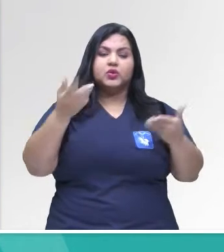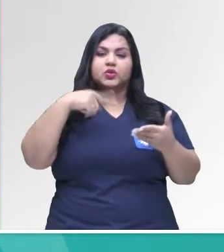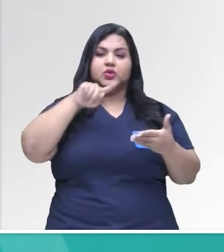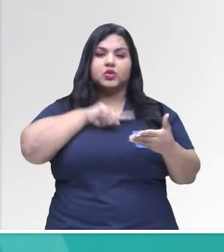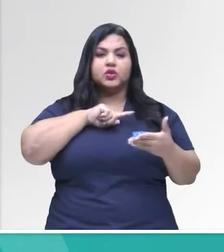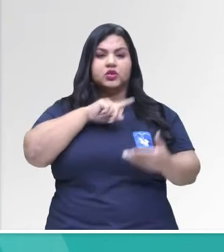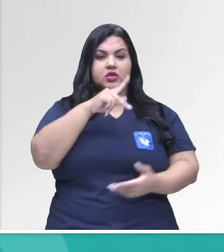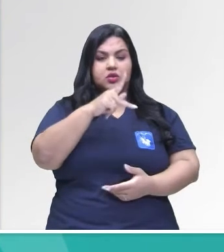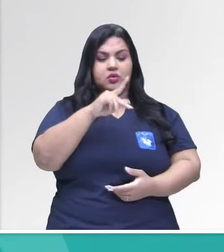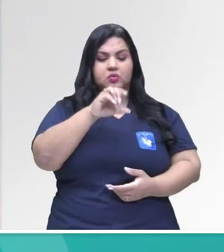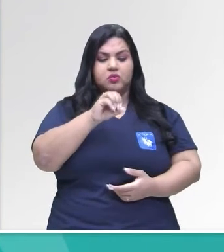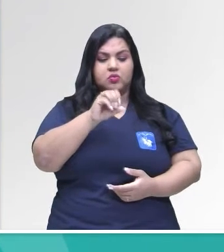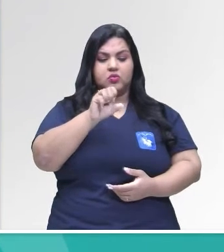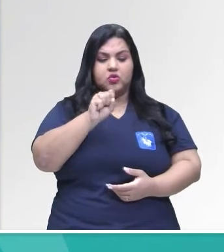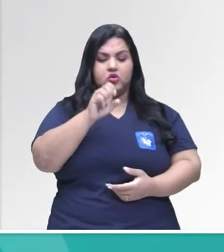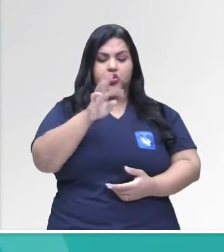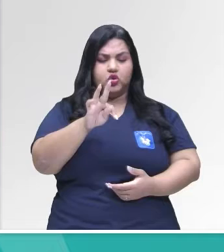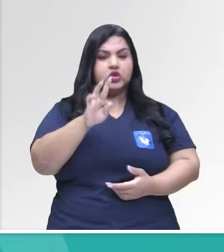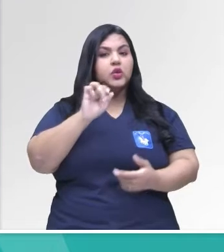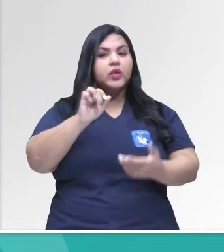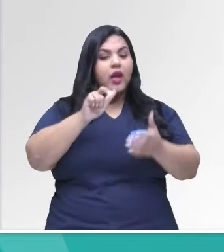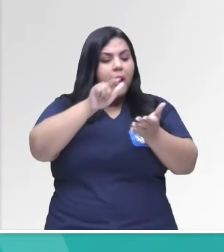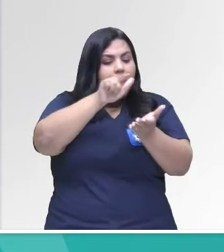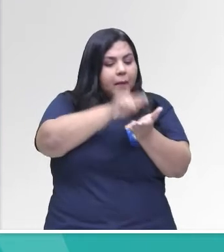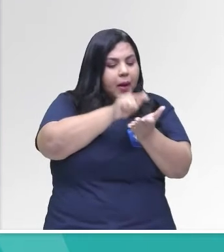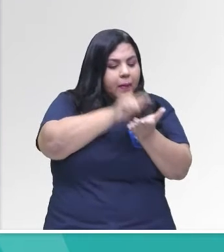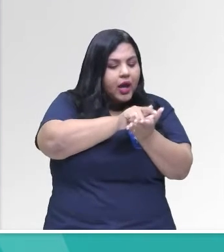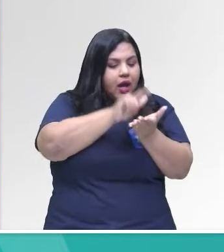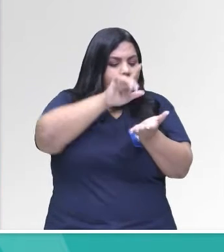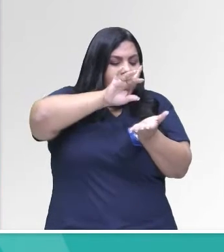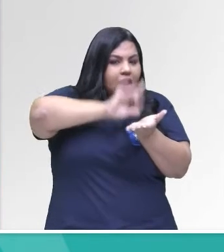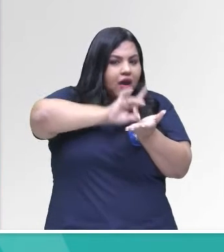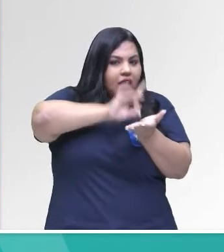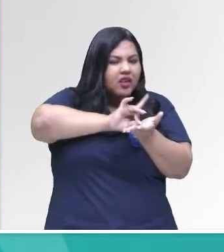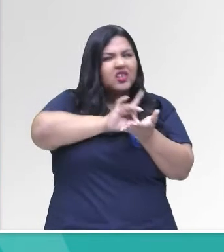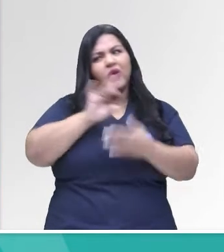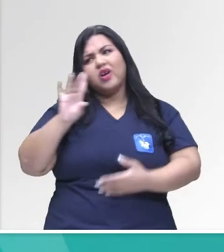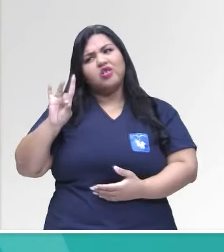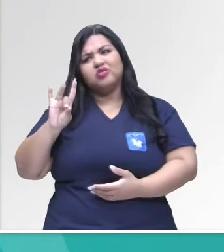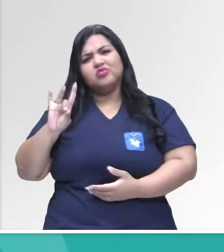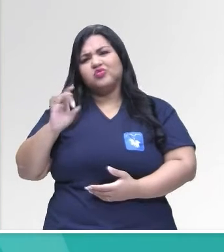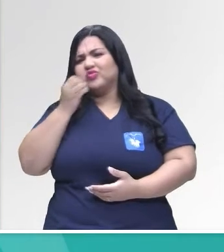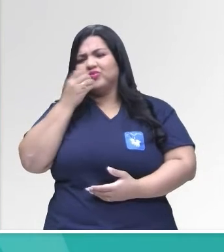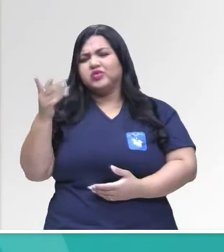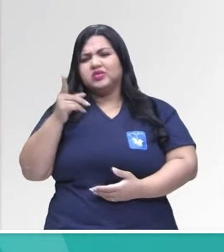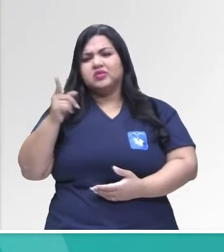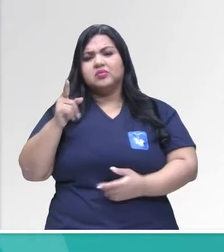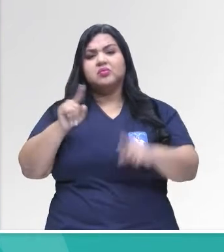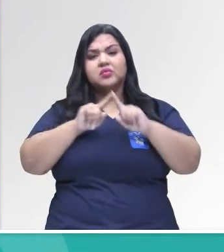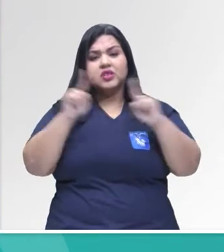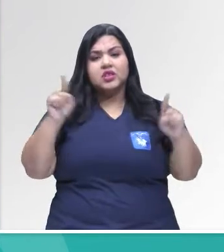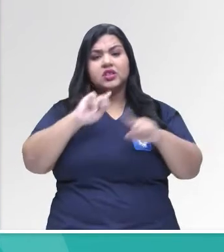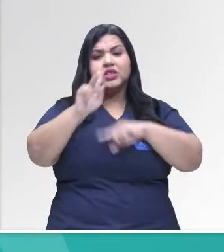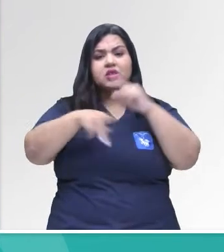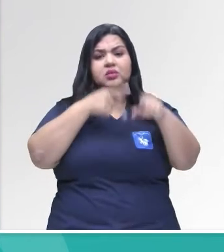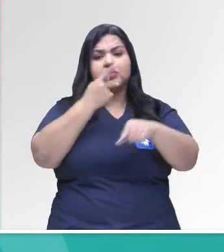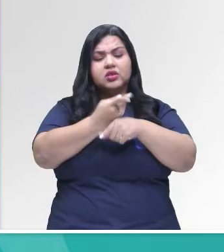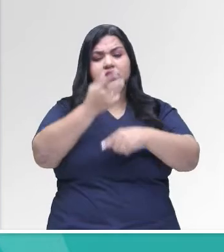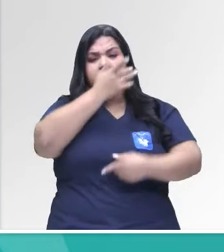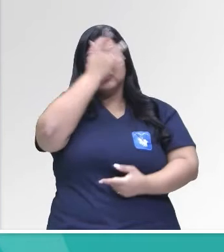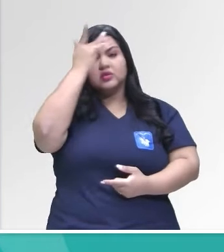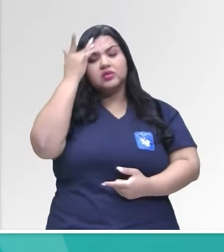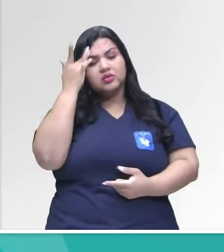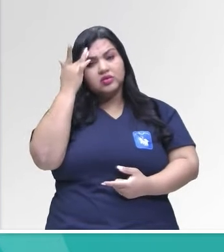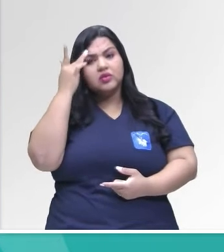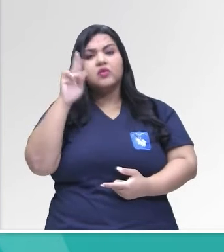chamamos de post-it notes. Então, aquela cola não funcionou muito, não aderiu muito, mas anos depois alguém foi lá